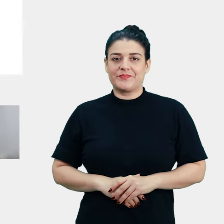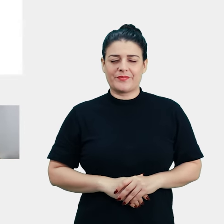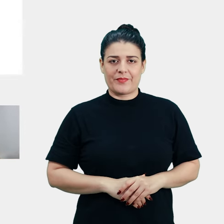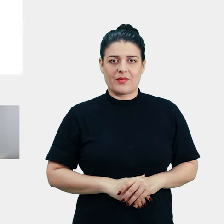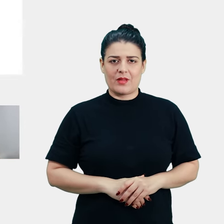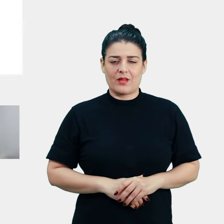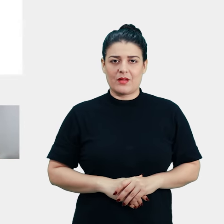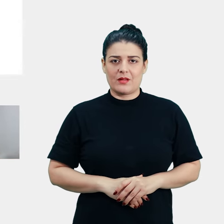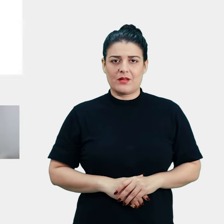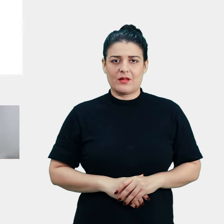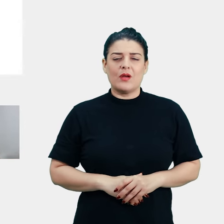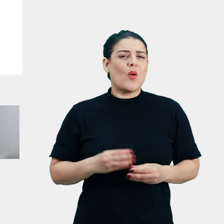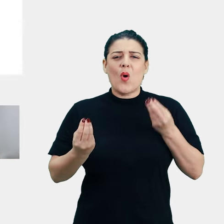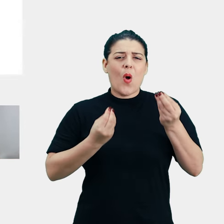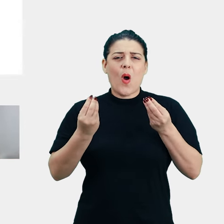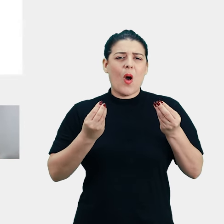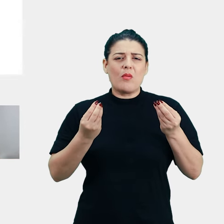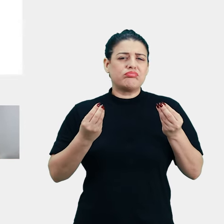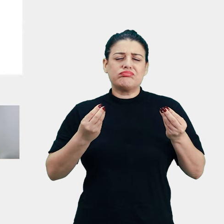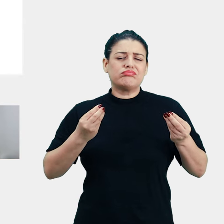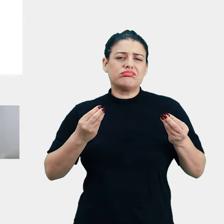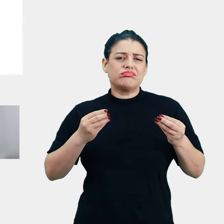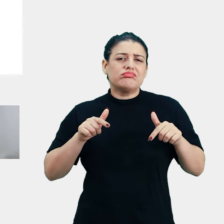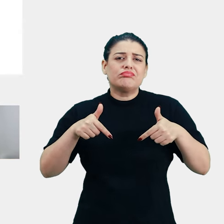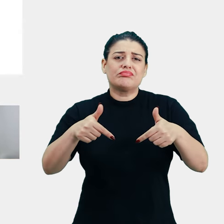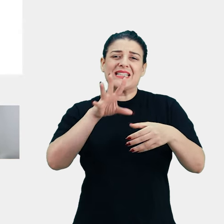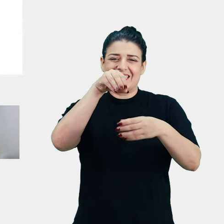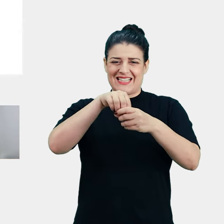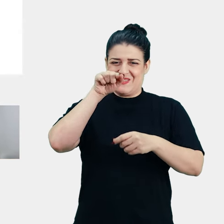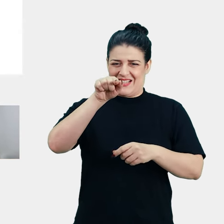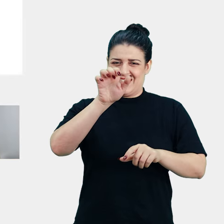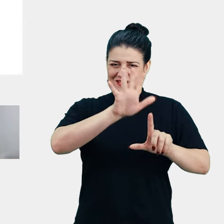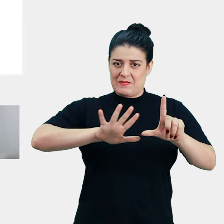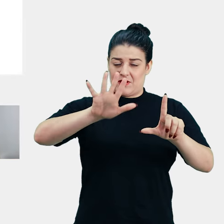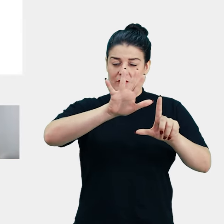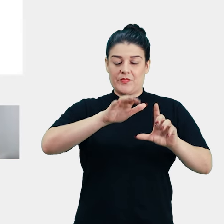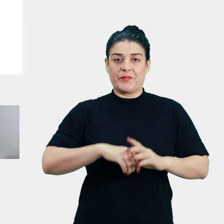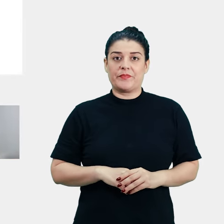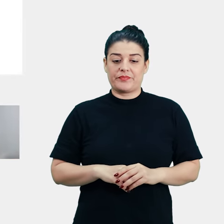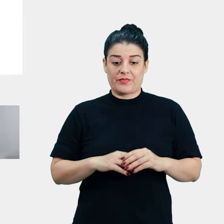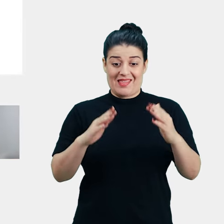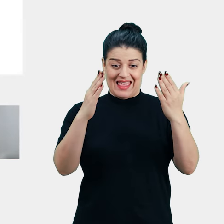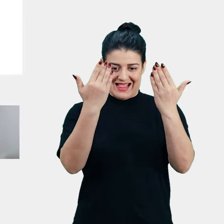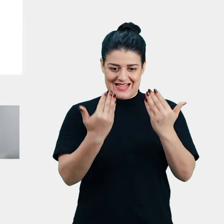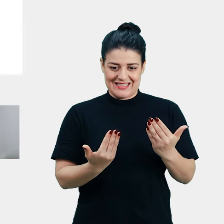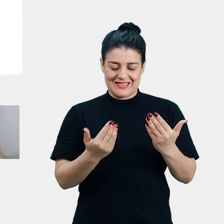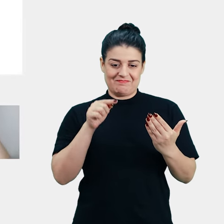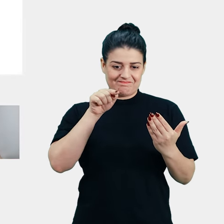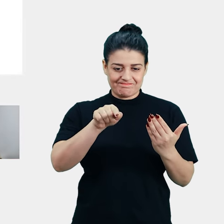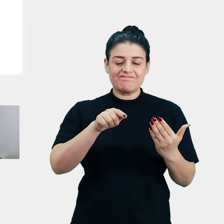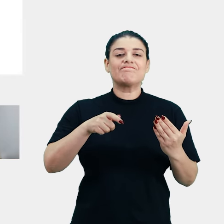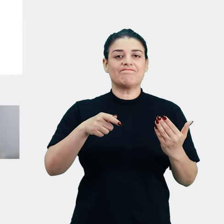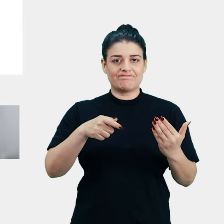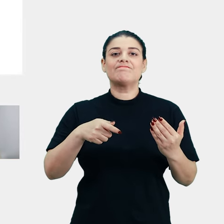que acontece, pessoal, essa análise no GNPS? Para você analisar no GNPS, você